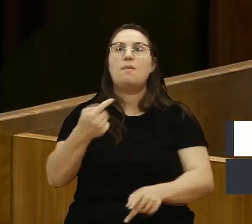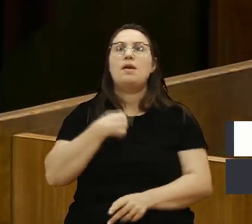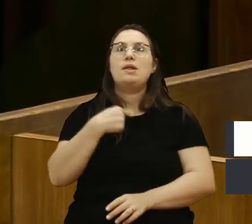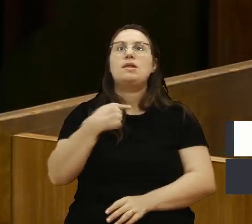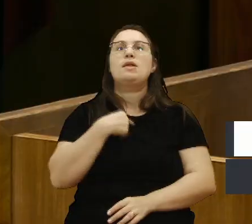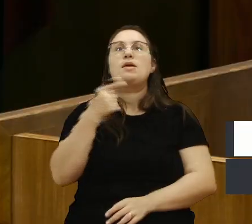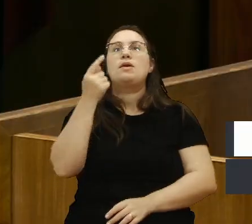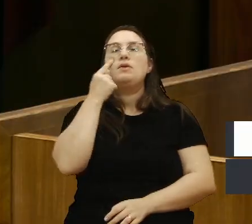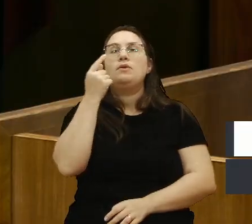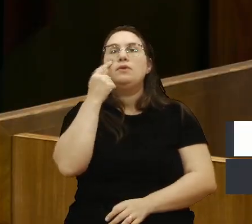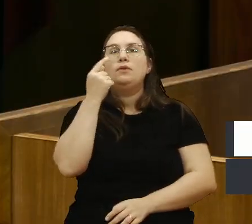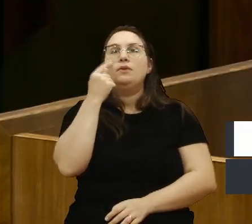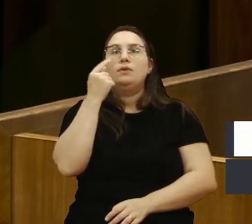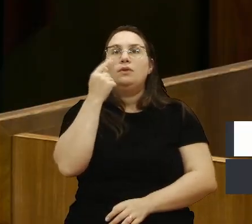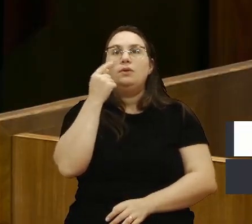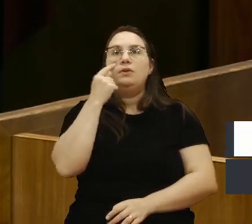vi